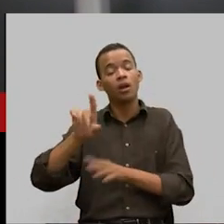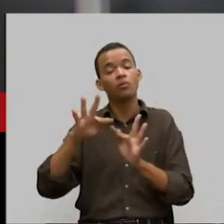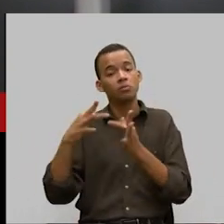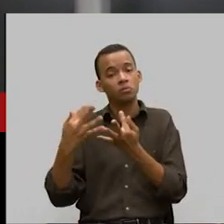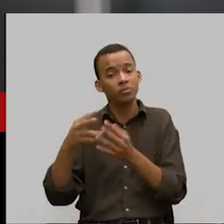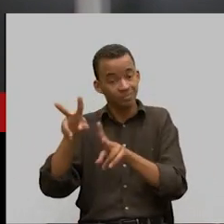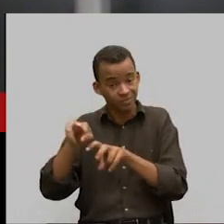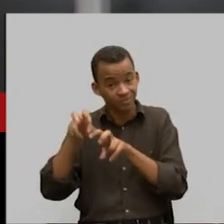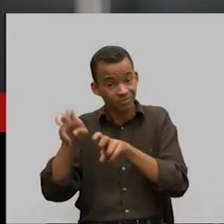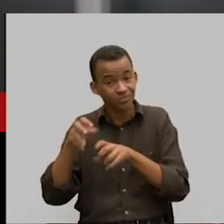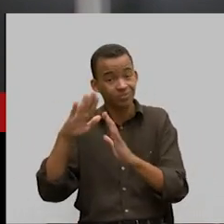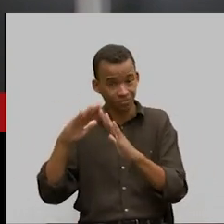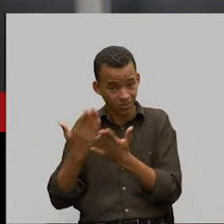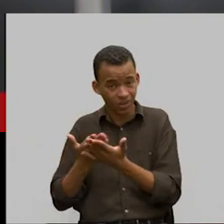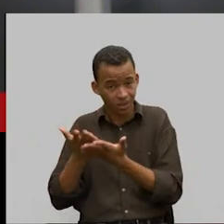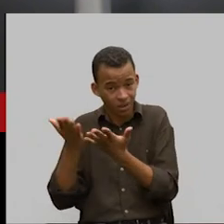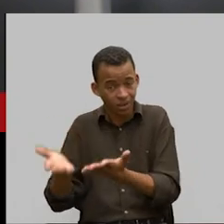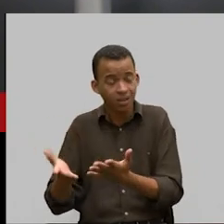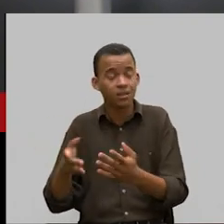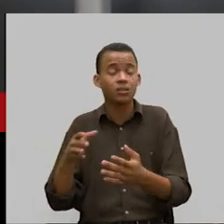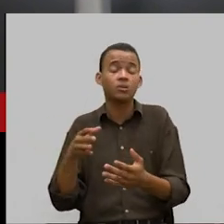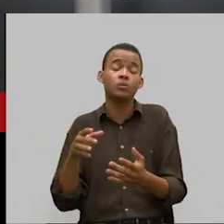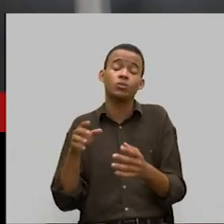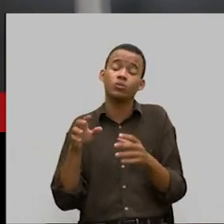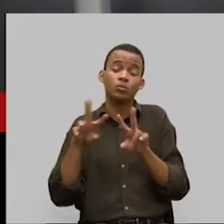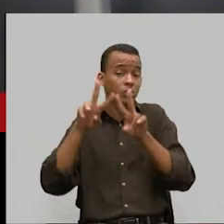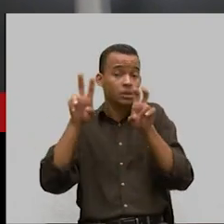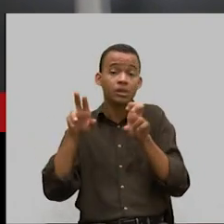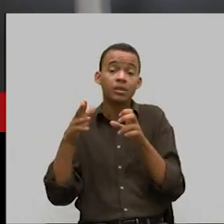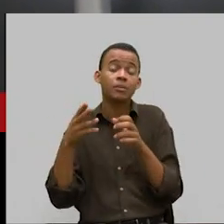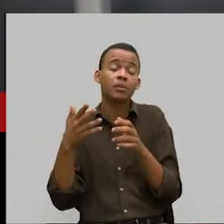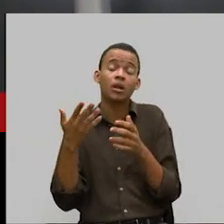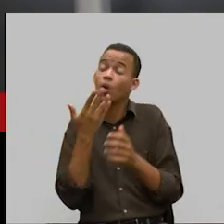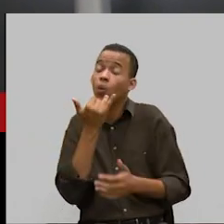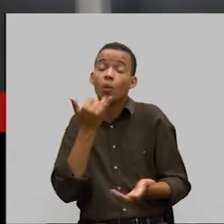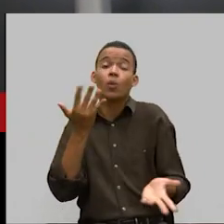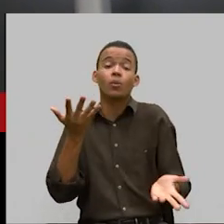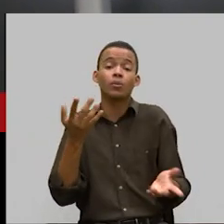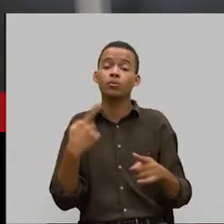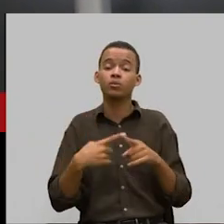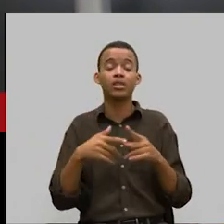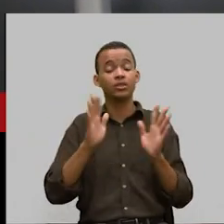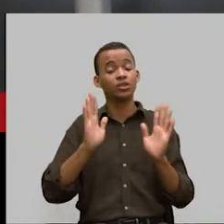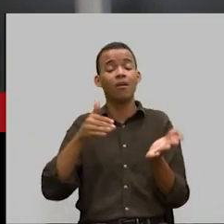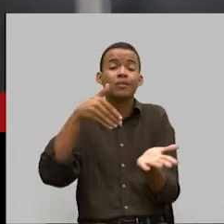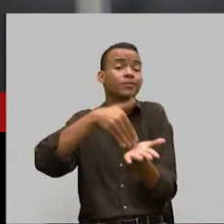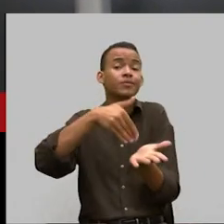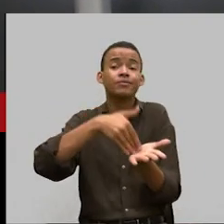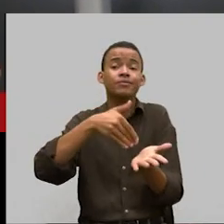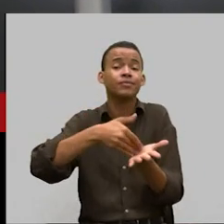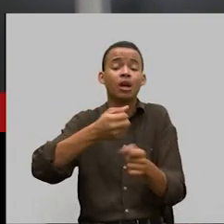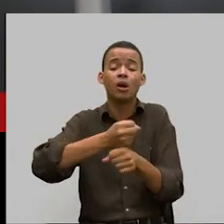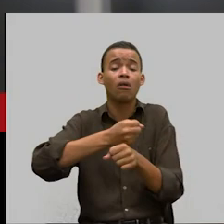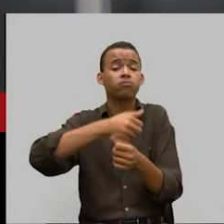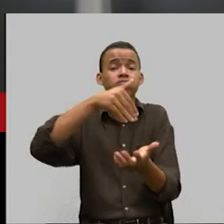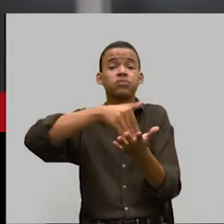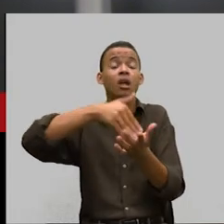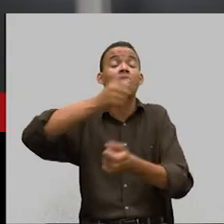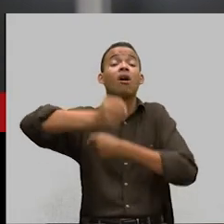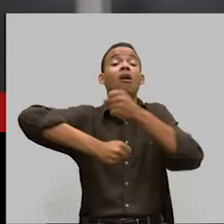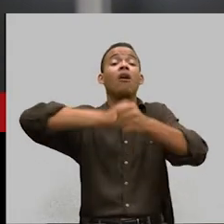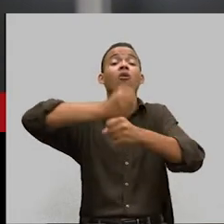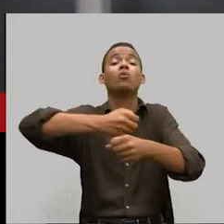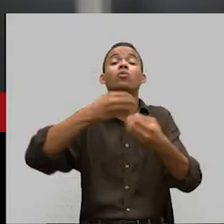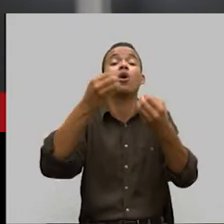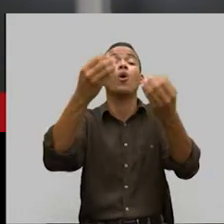à questão da alimentação e como Gilmar falou aqui nós já estamos findando o ano letivo e será que o ano que vem vai ser a